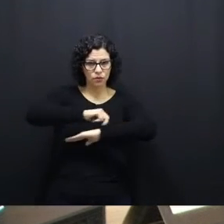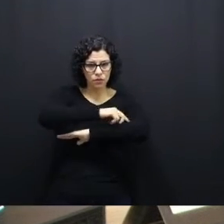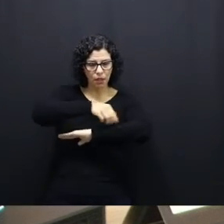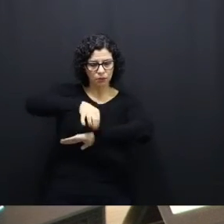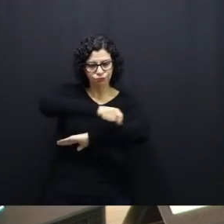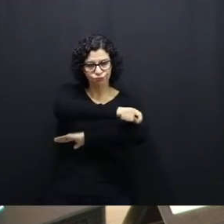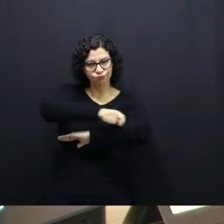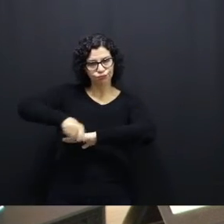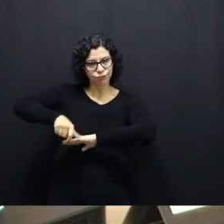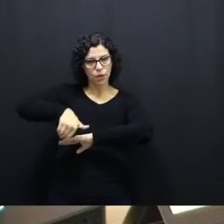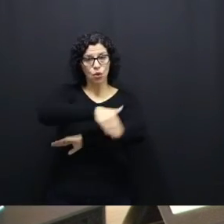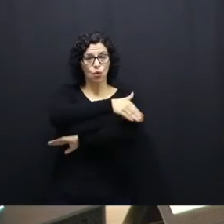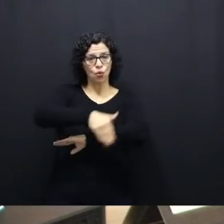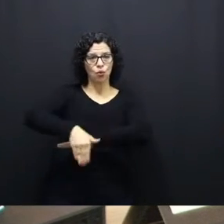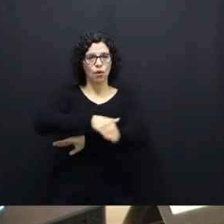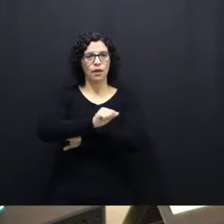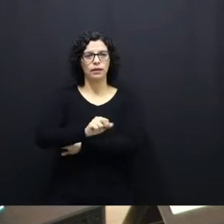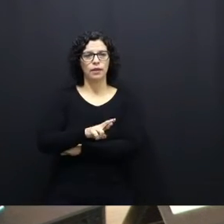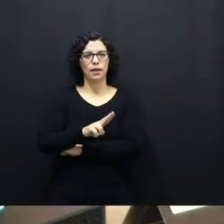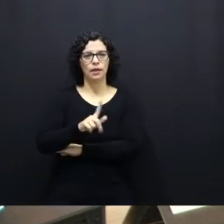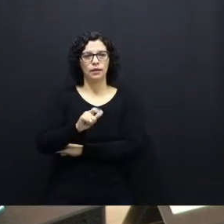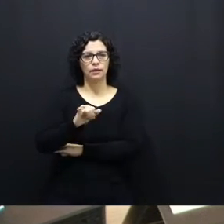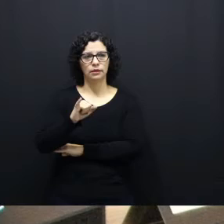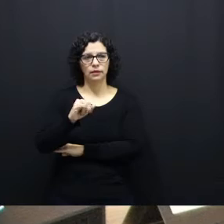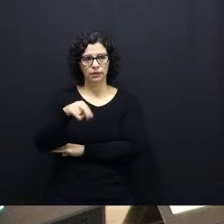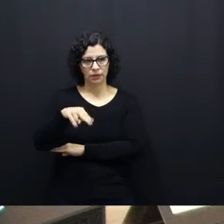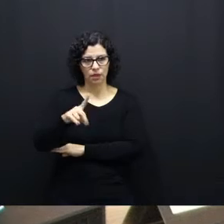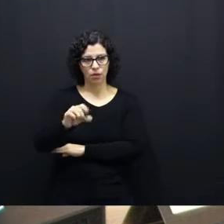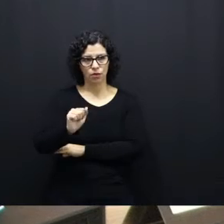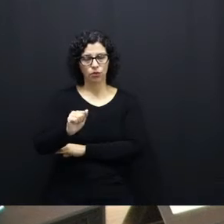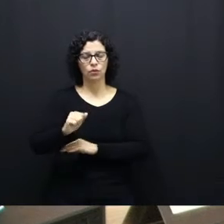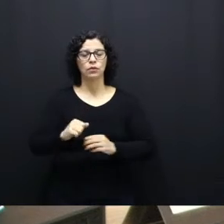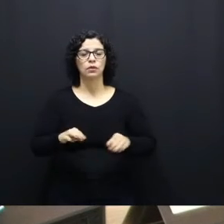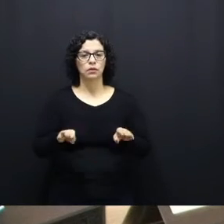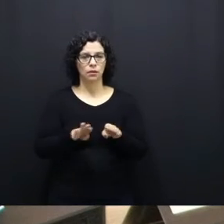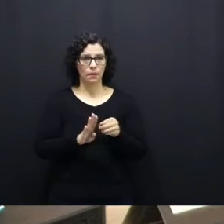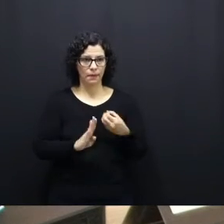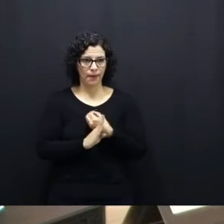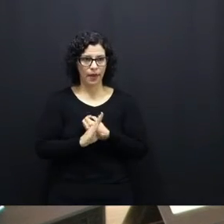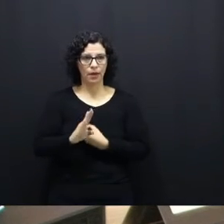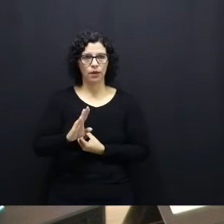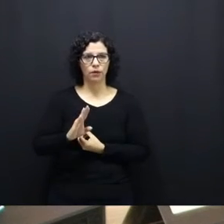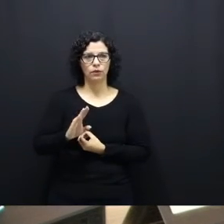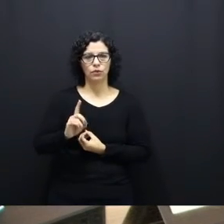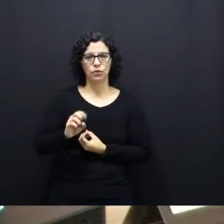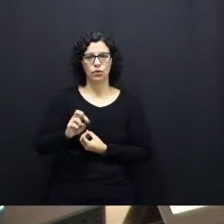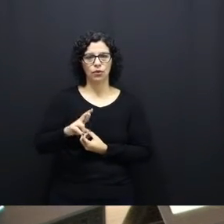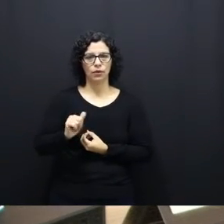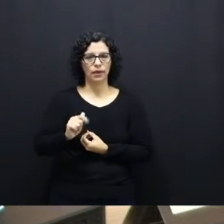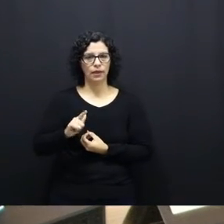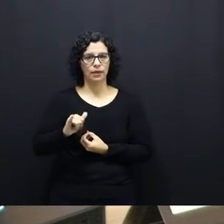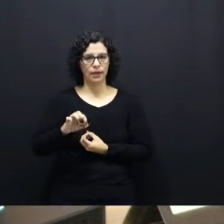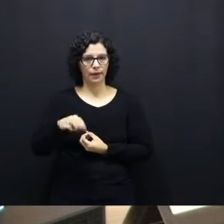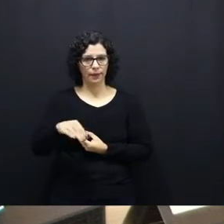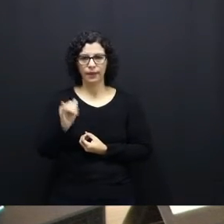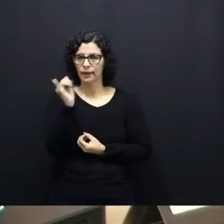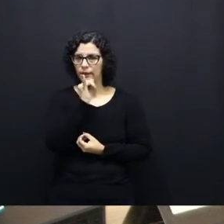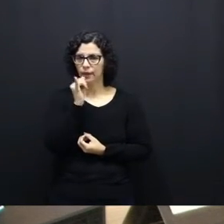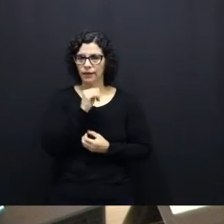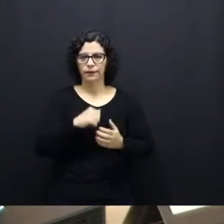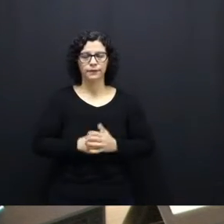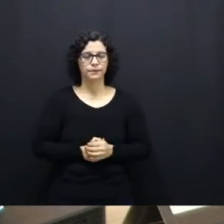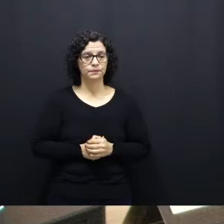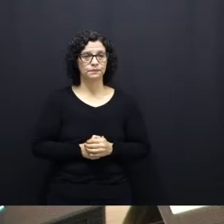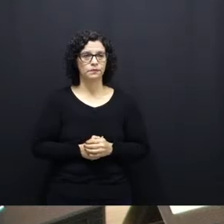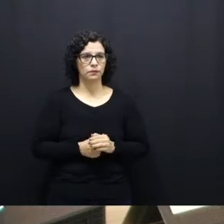e meio-fio na extensão da Rua Arlindo por Gordon Jardim dona naime do bairro Itália